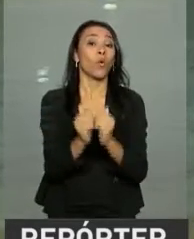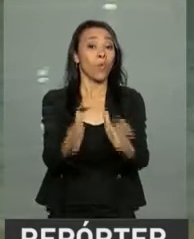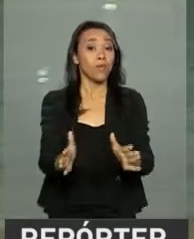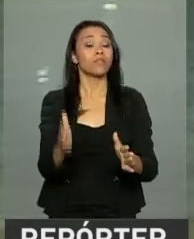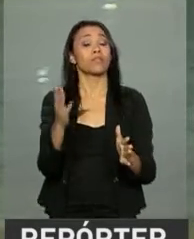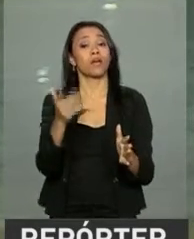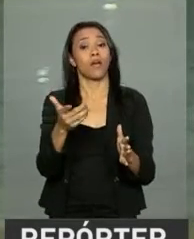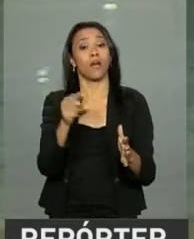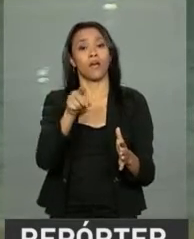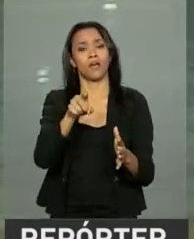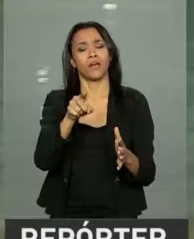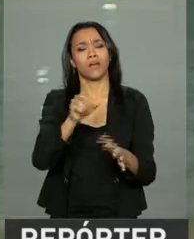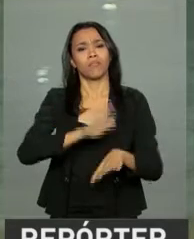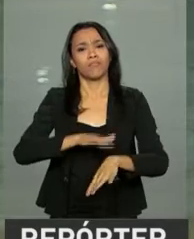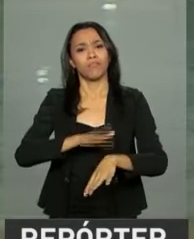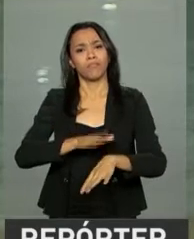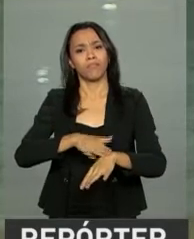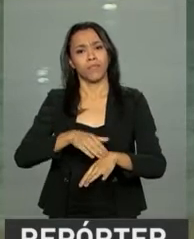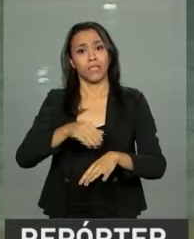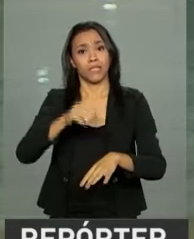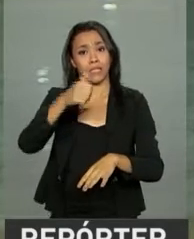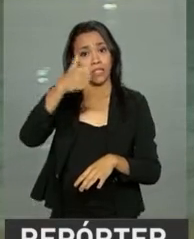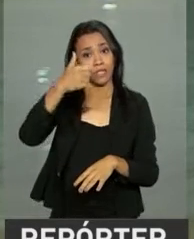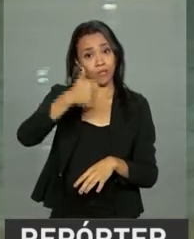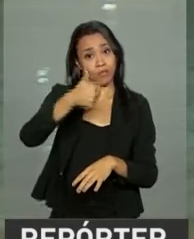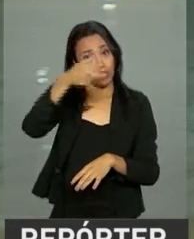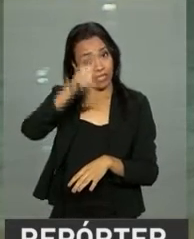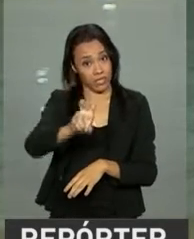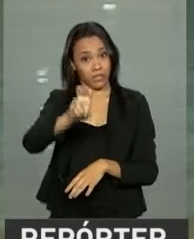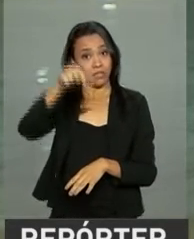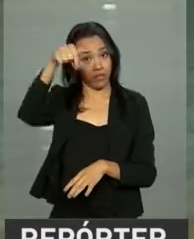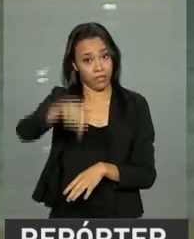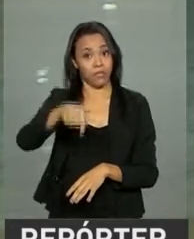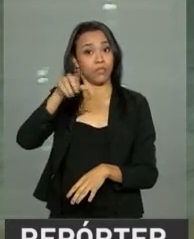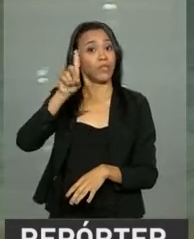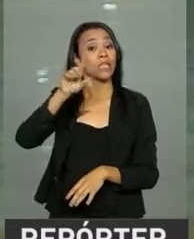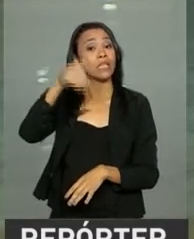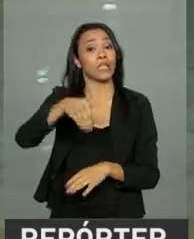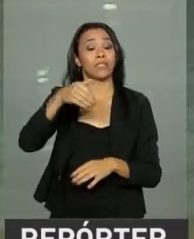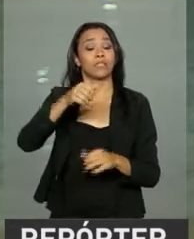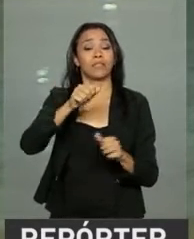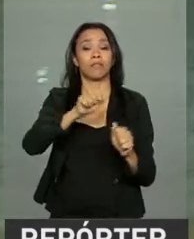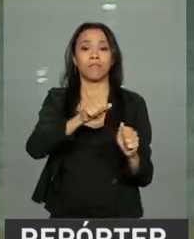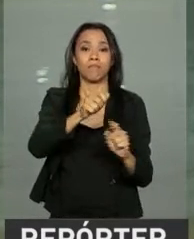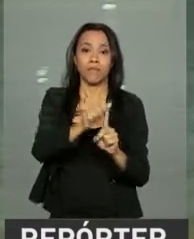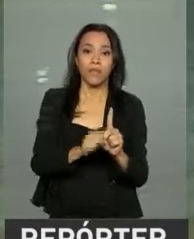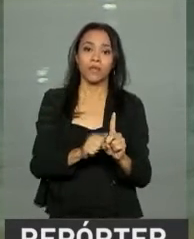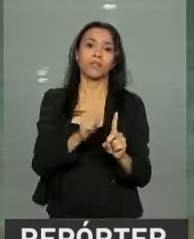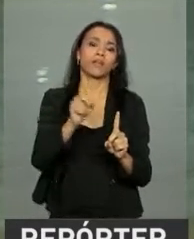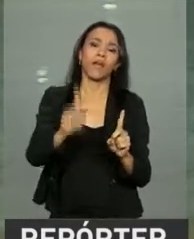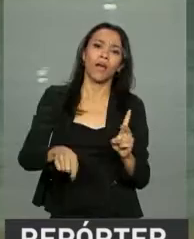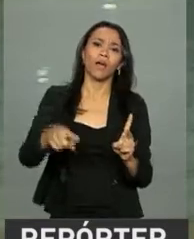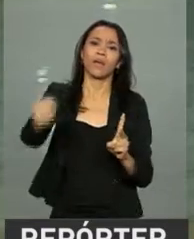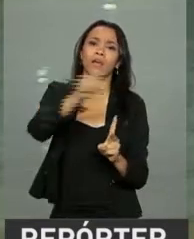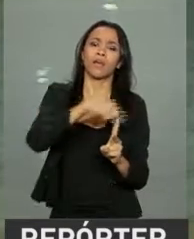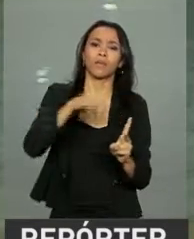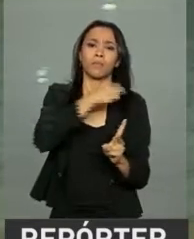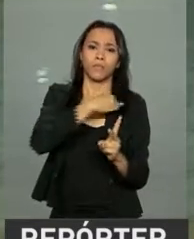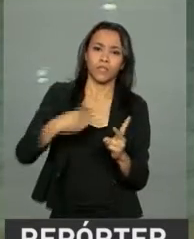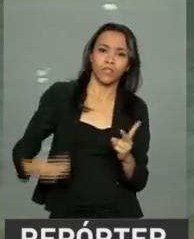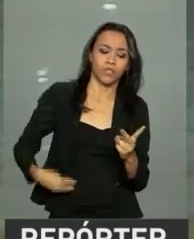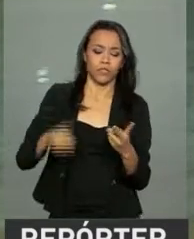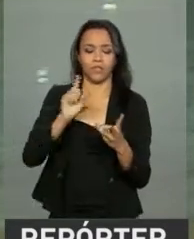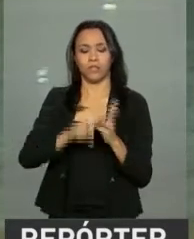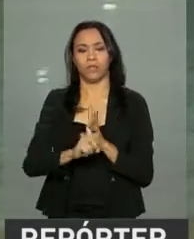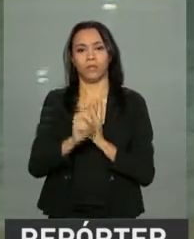legislativo a partir da segunda quinzena deste mês é por conta disso que o governo federal os ministros o próprio presidente